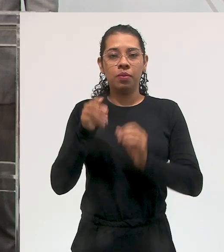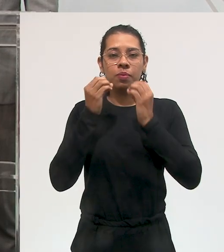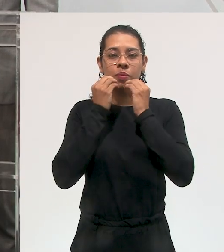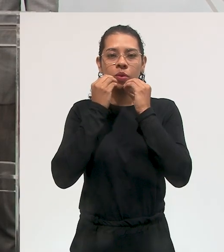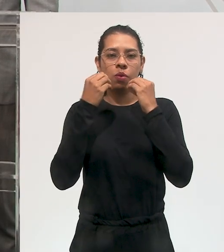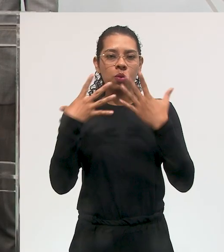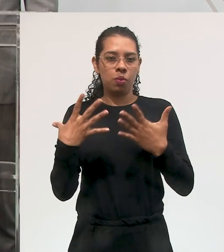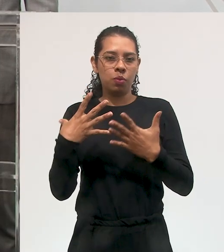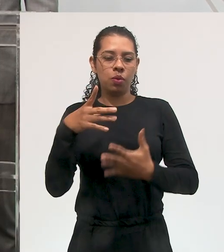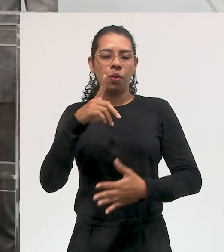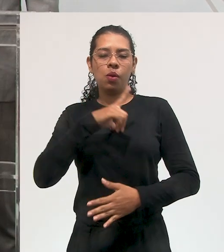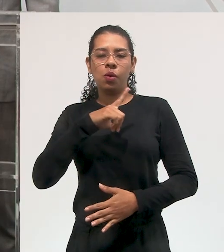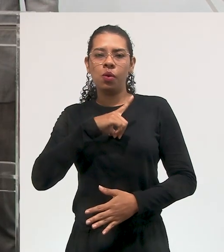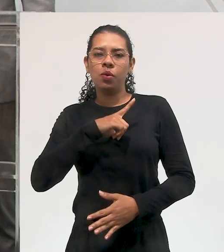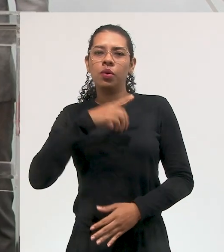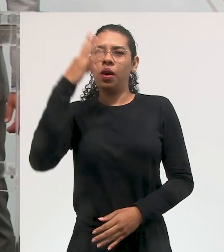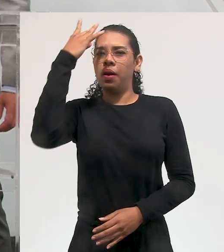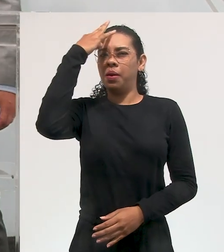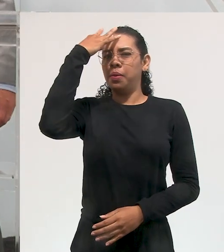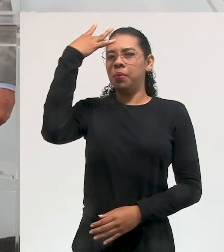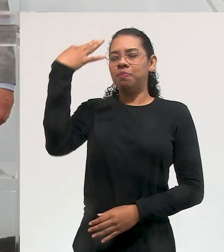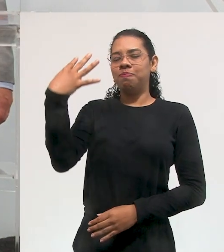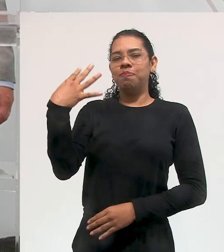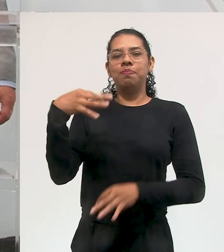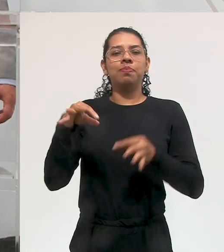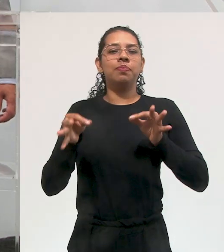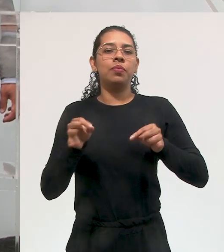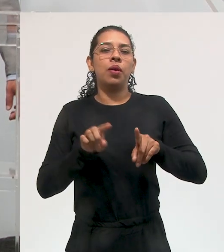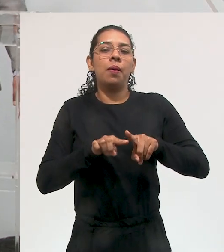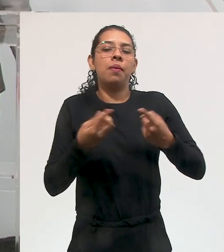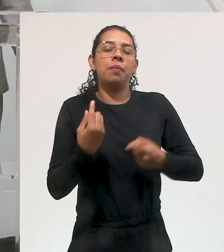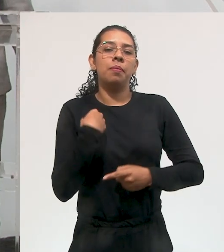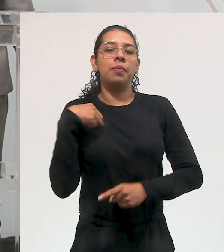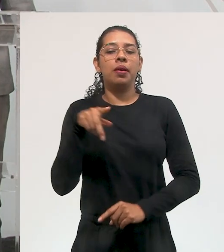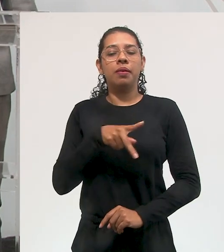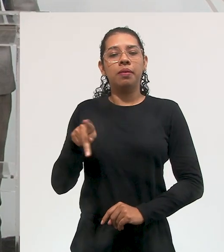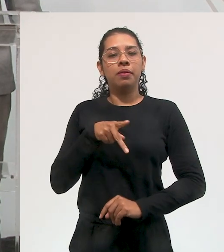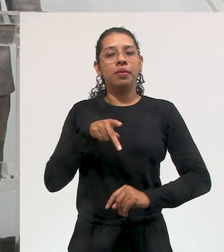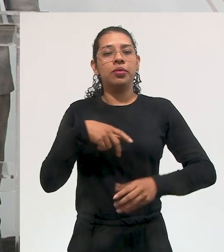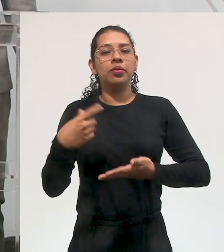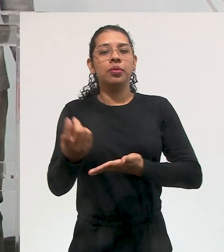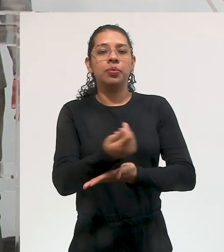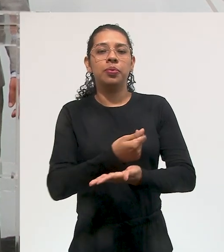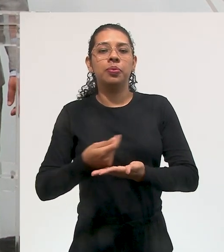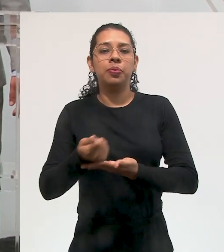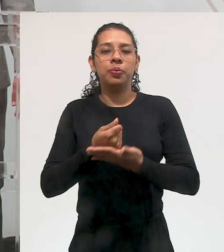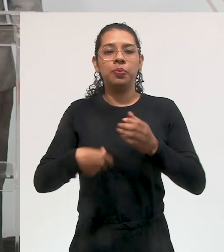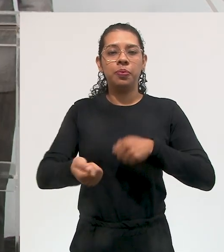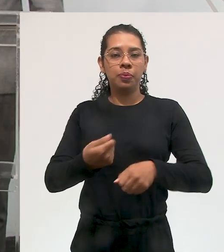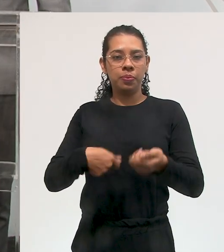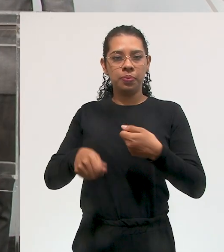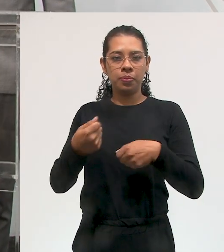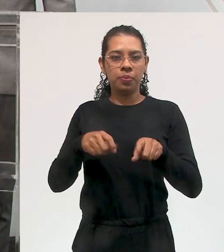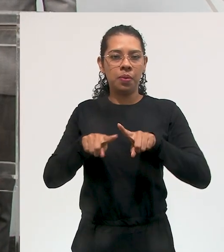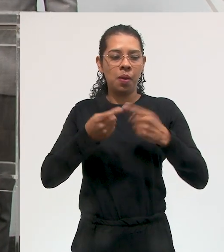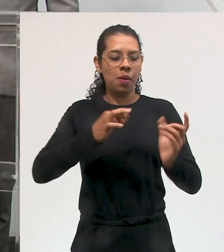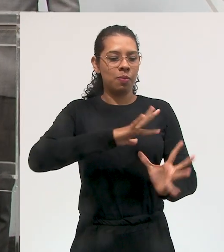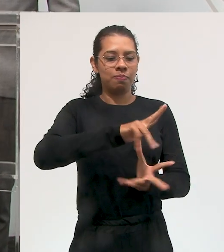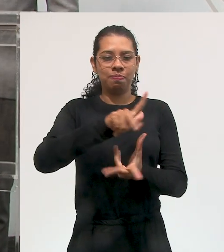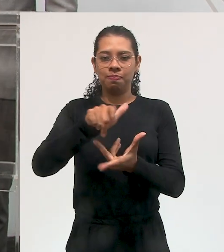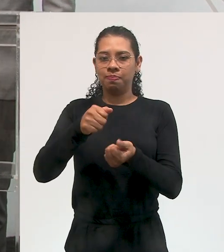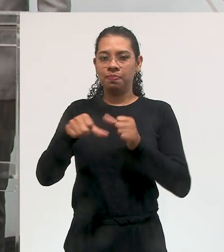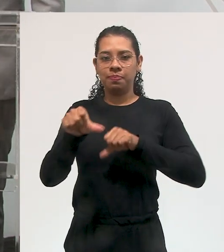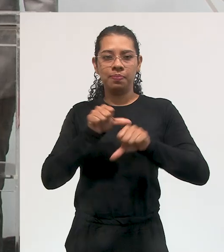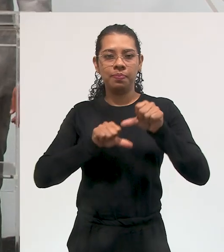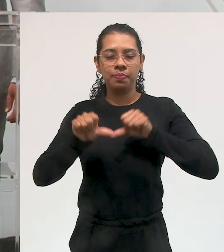esse aspecto teórico. Professor, sou professor de economia, a economia quase não muda no mundo todo. Ok, mas você